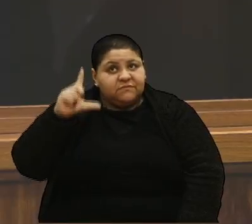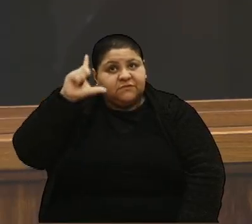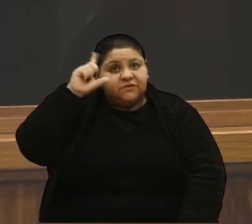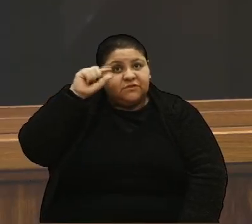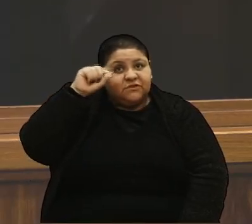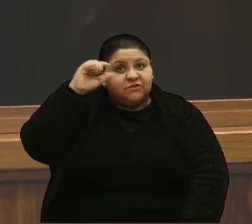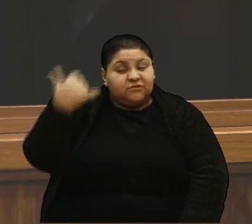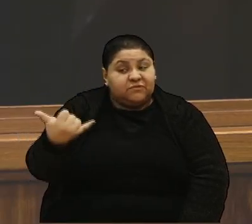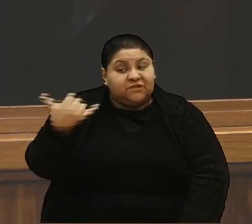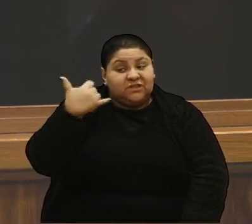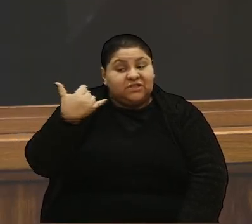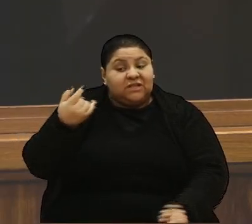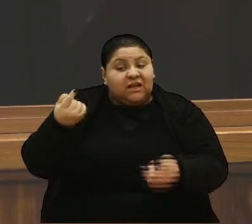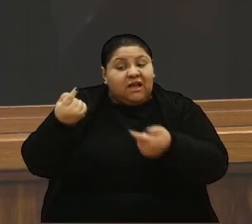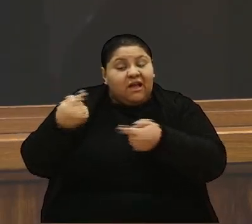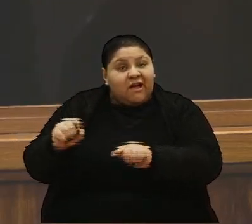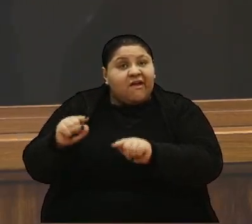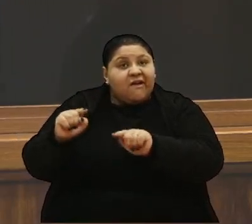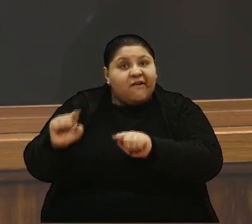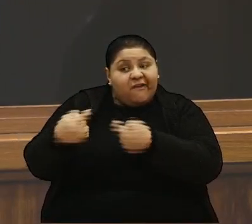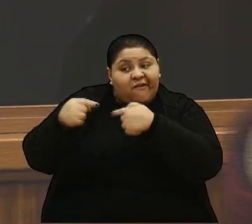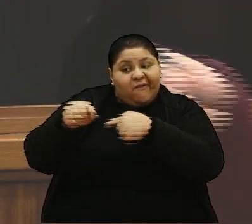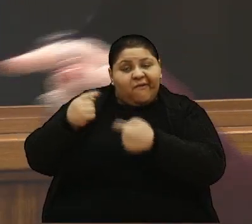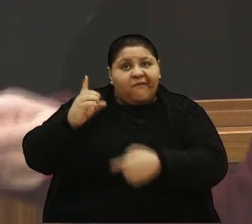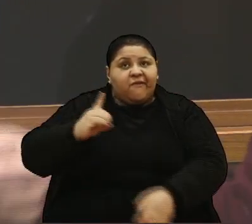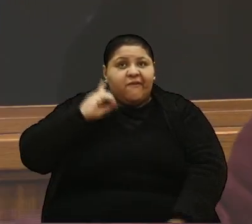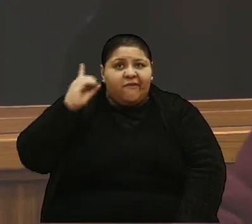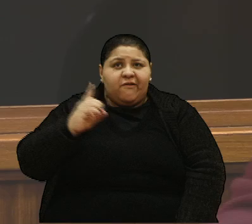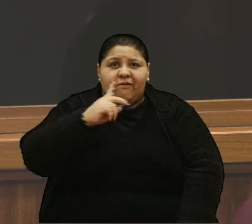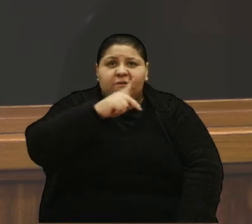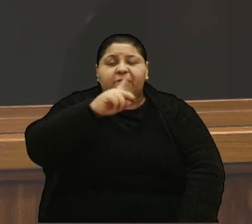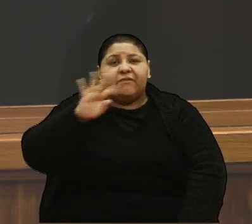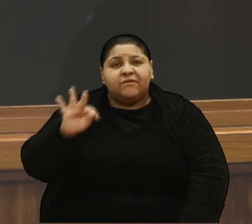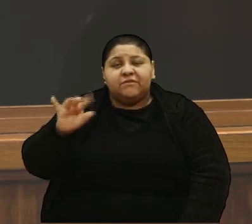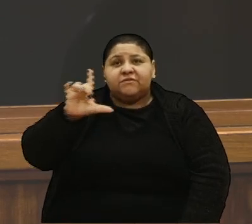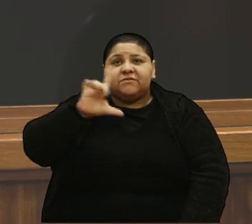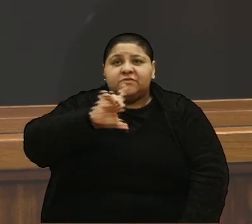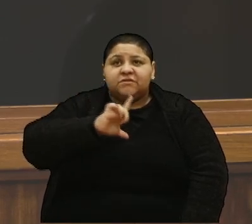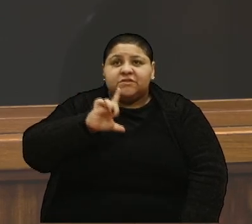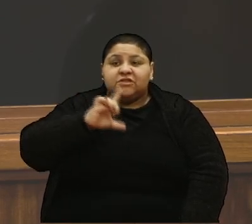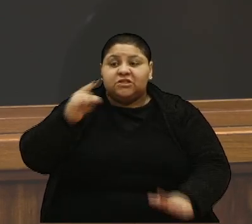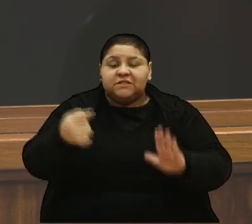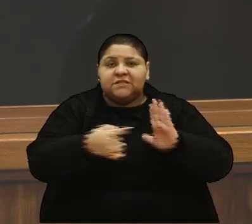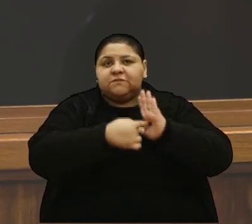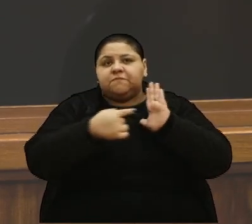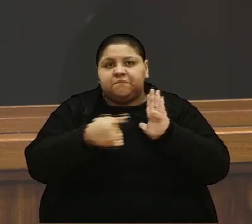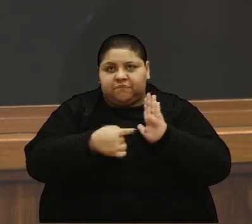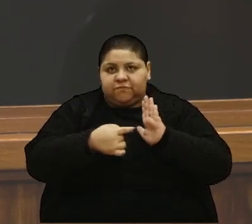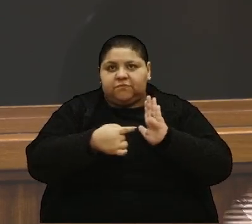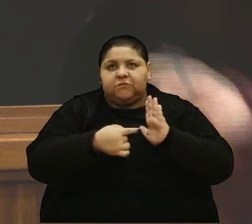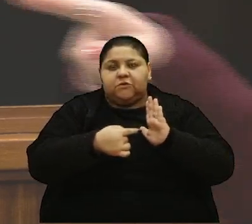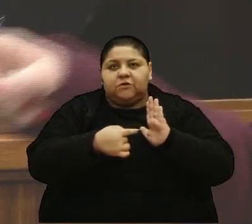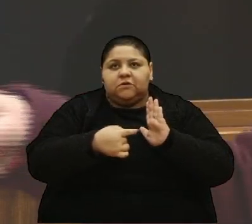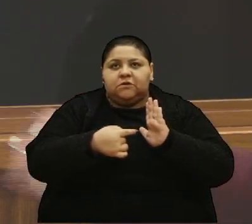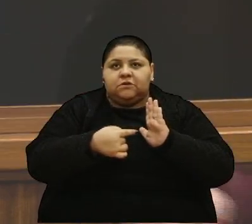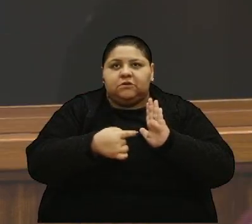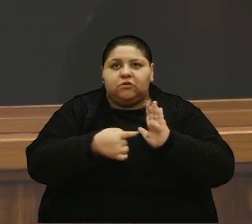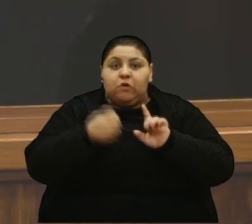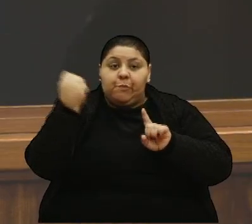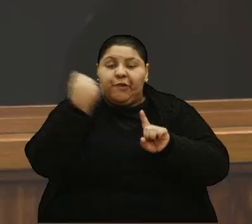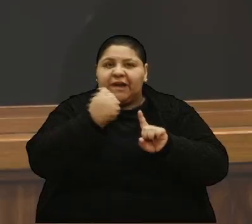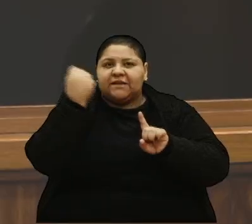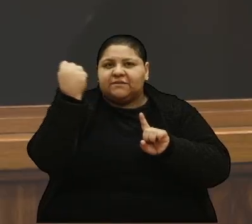me desafiou aqui, quando um deputado do PT tinha sido denunciado por